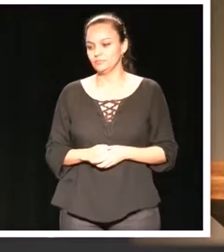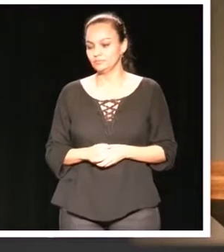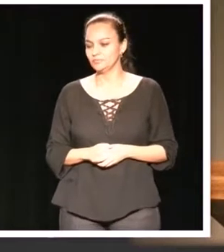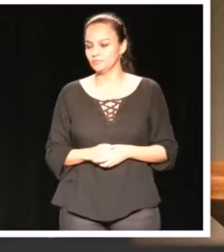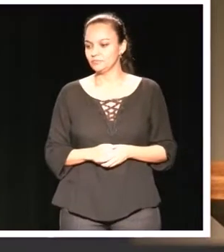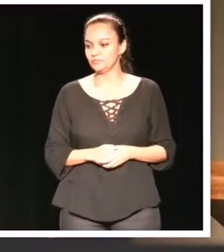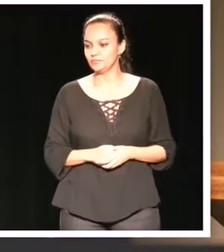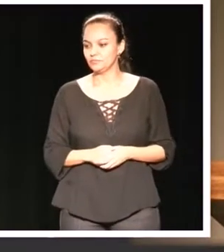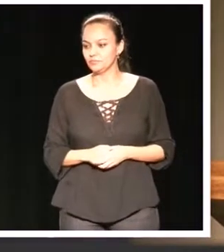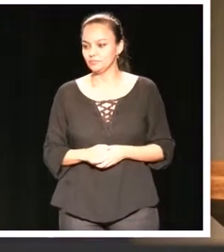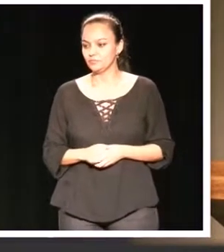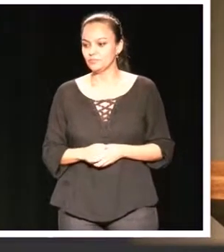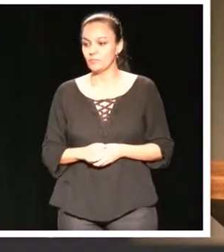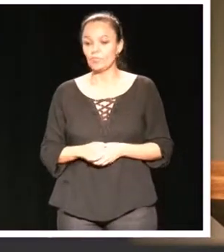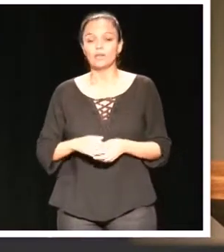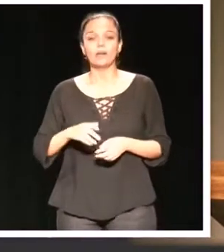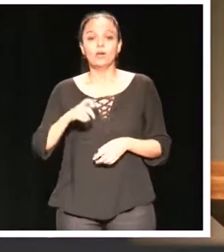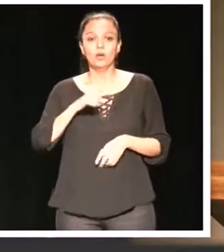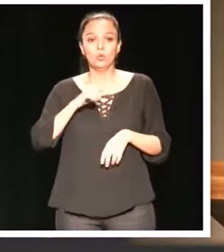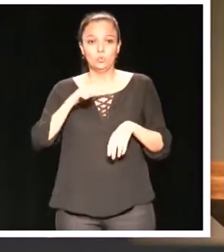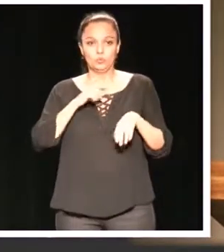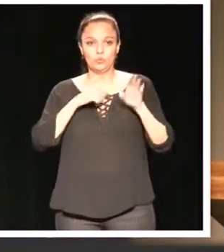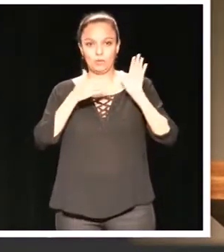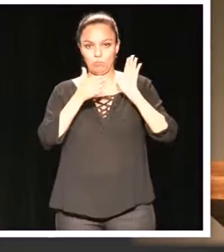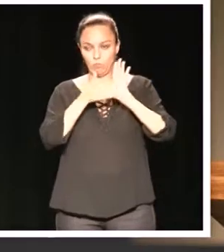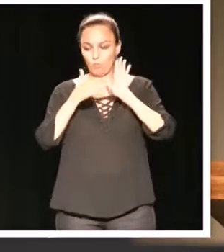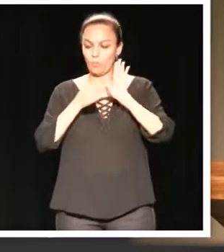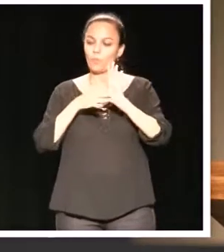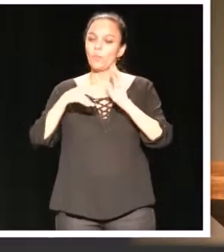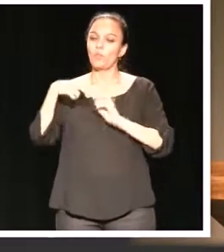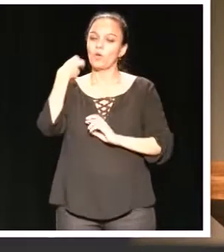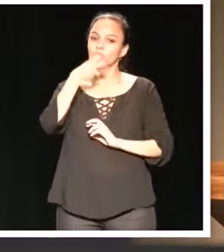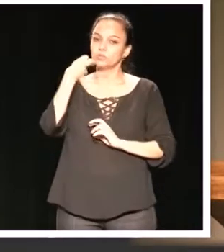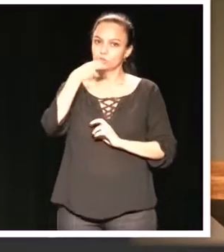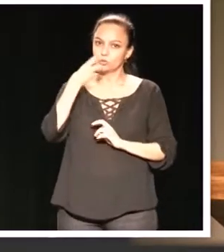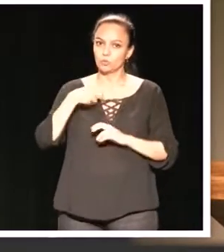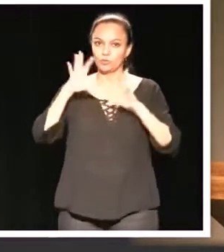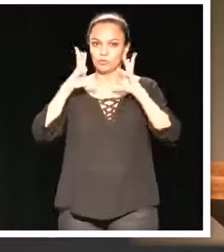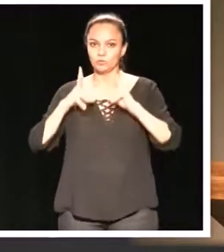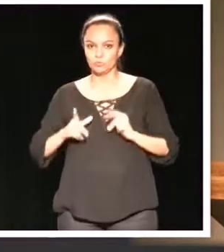Aqui tem os programas oralistas puros ou combinados.